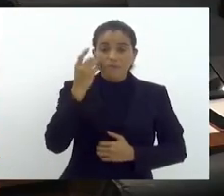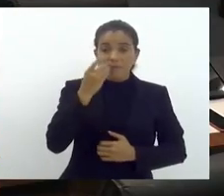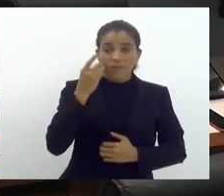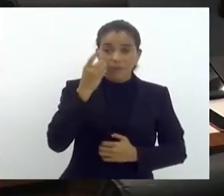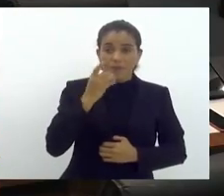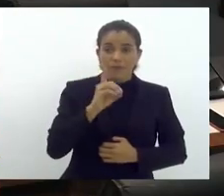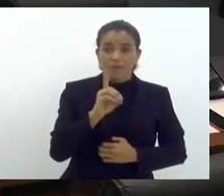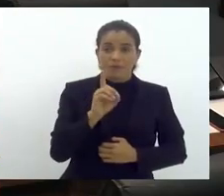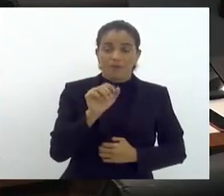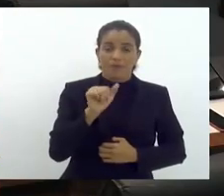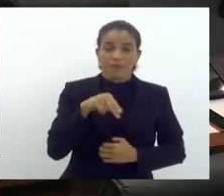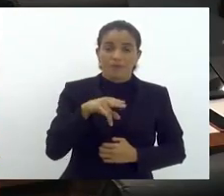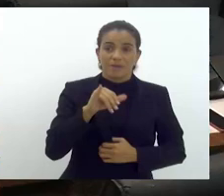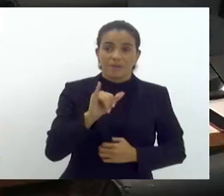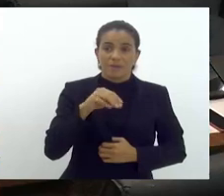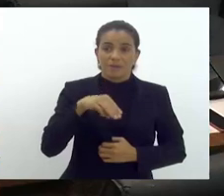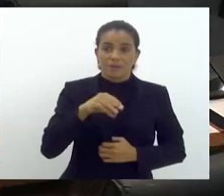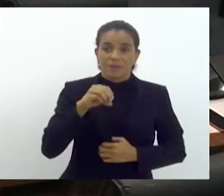Dani Monteiro